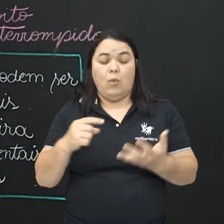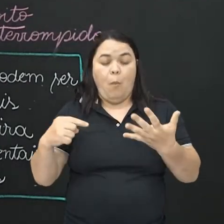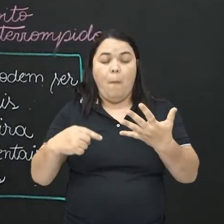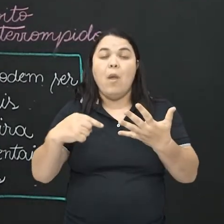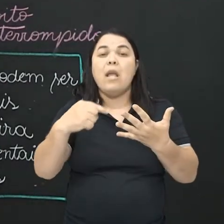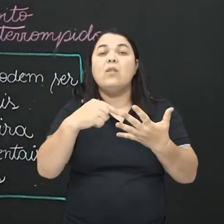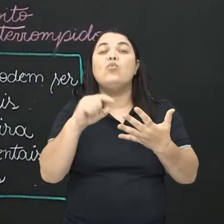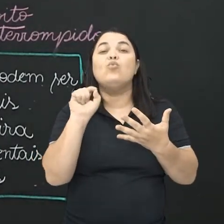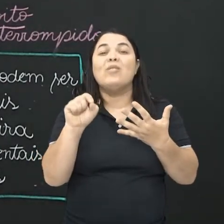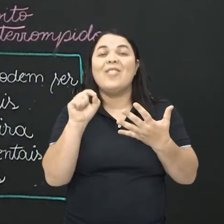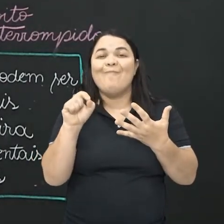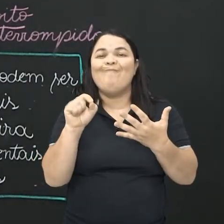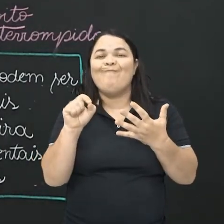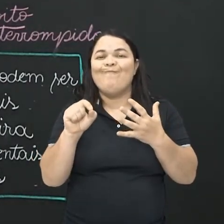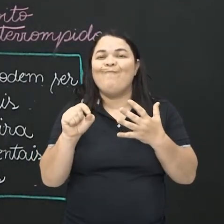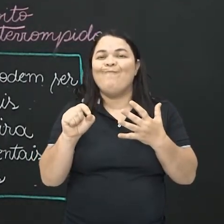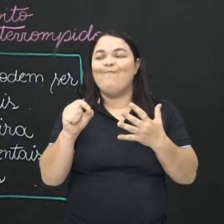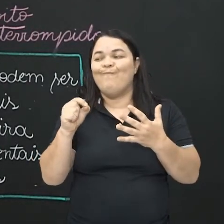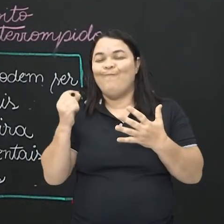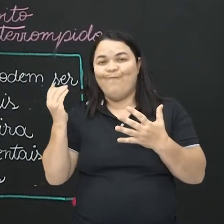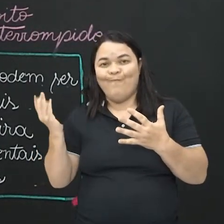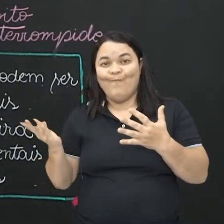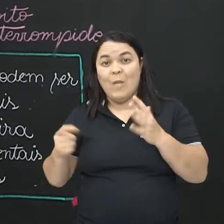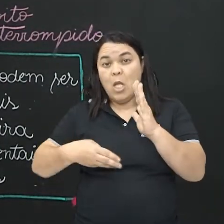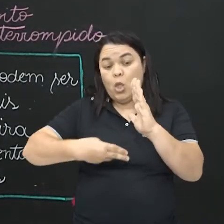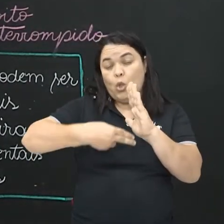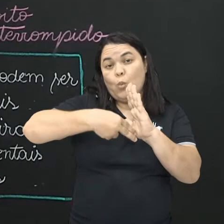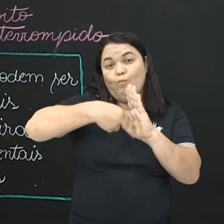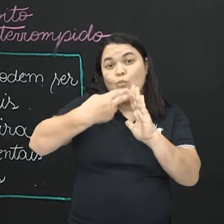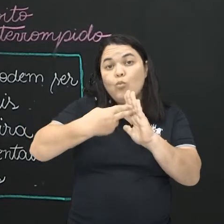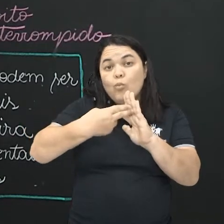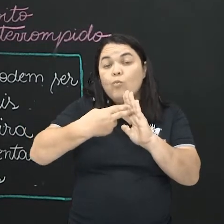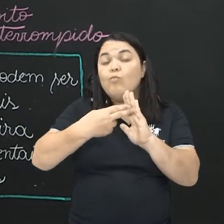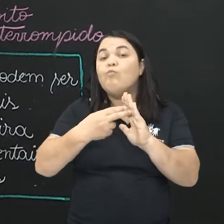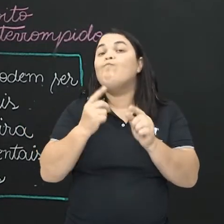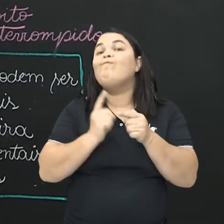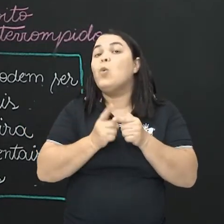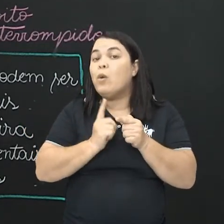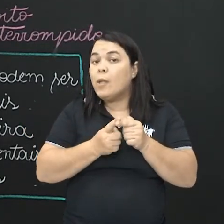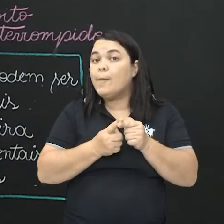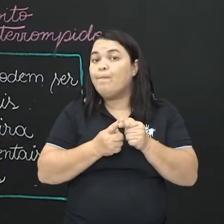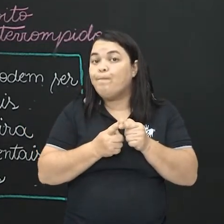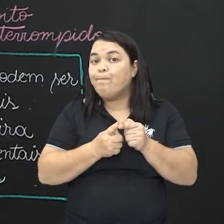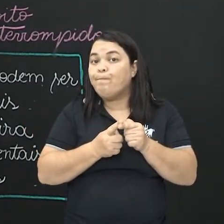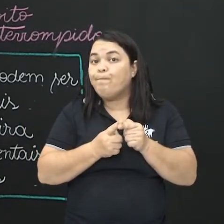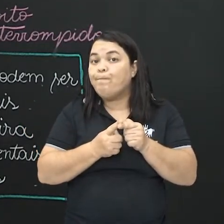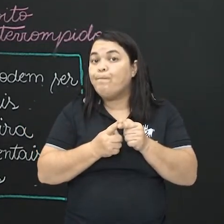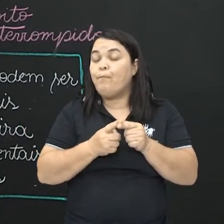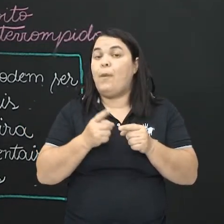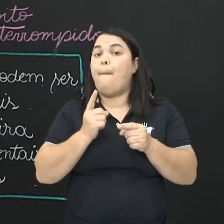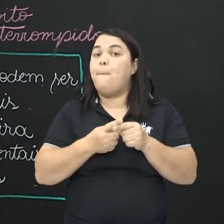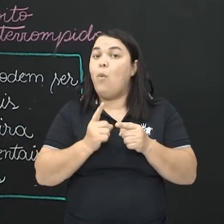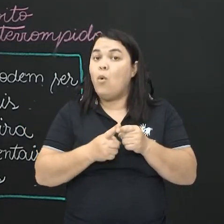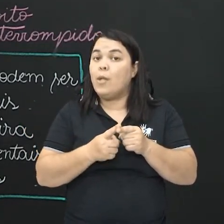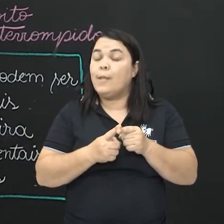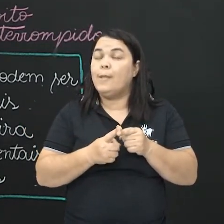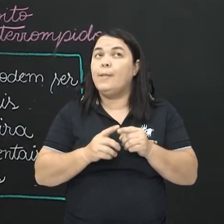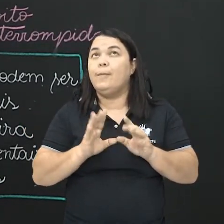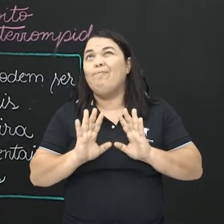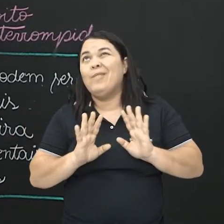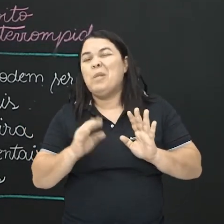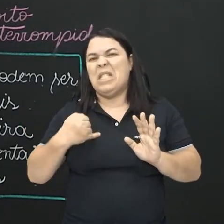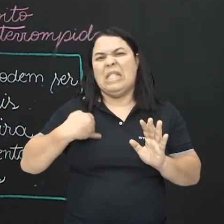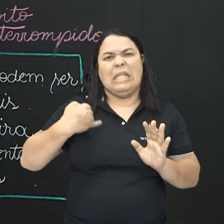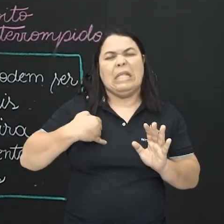a gente coloca na categoria dos métodos cirúrgicos. Por quê? Normalmente a decisão ela é feita numa idade